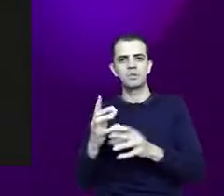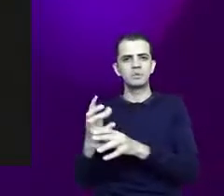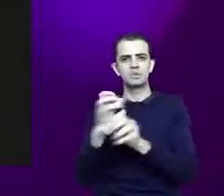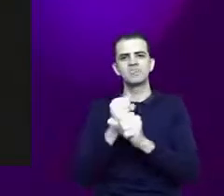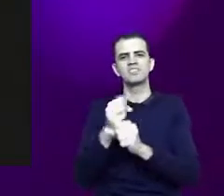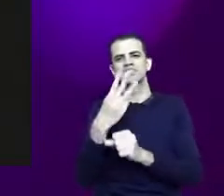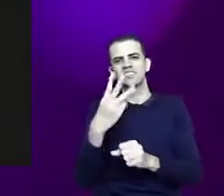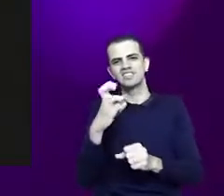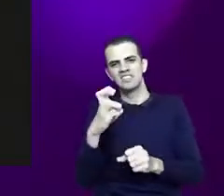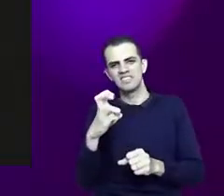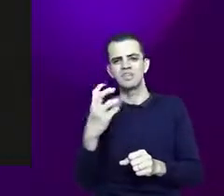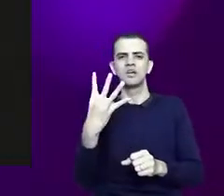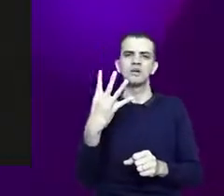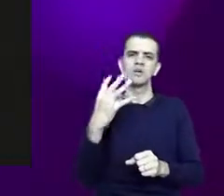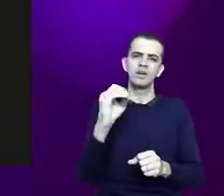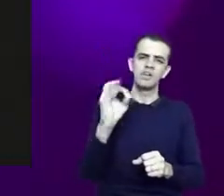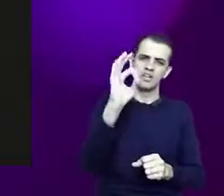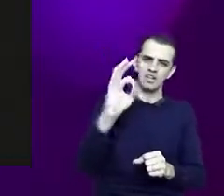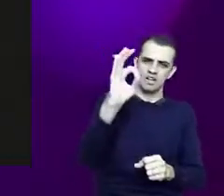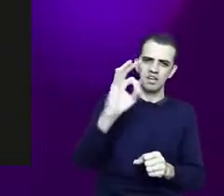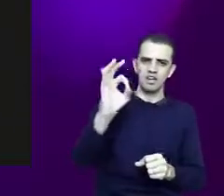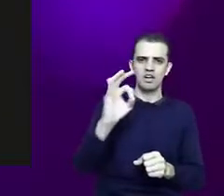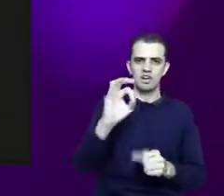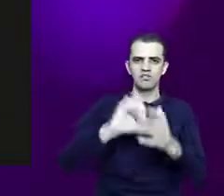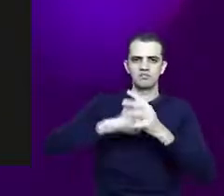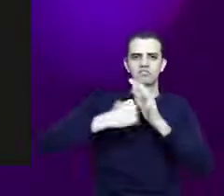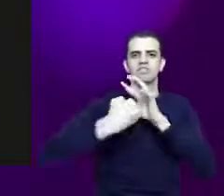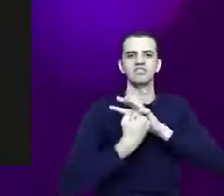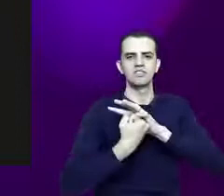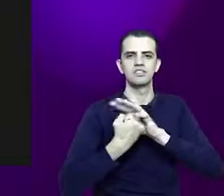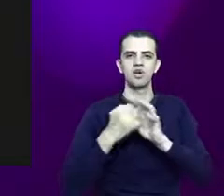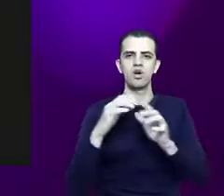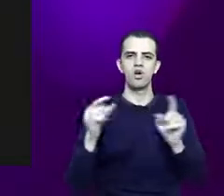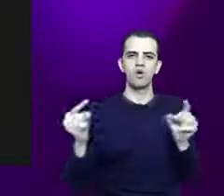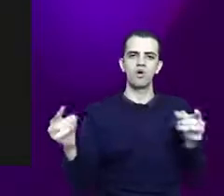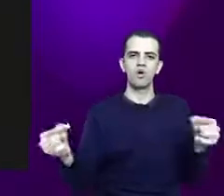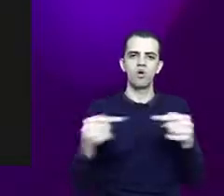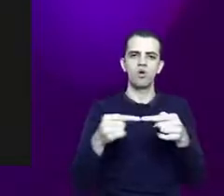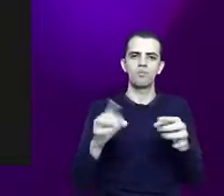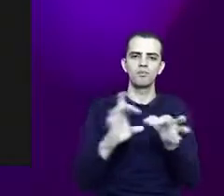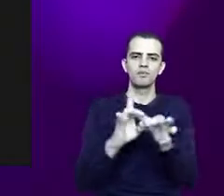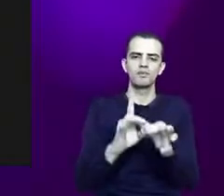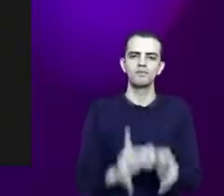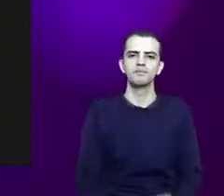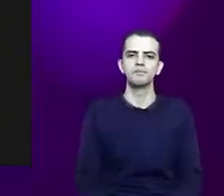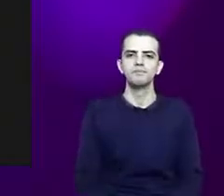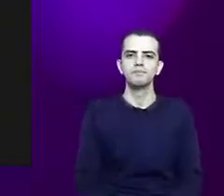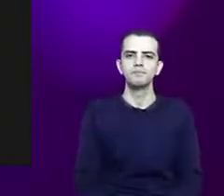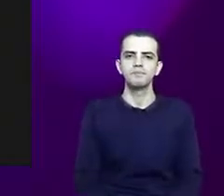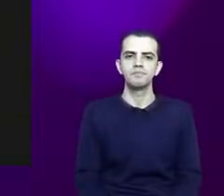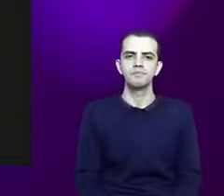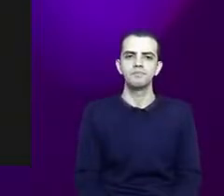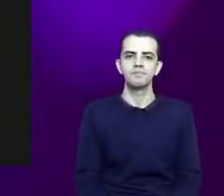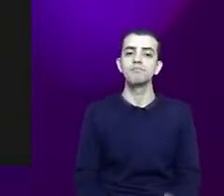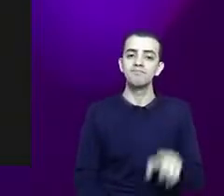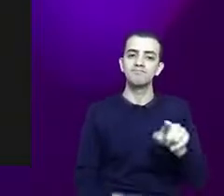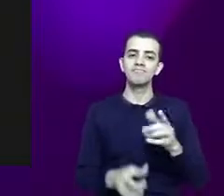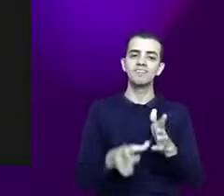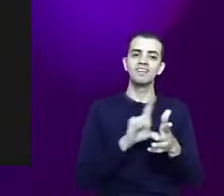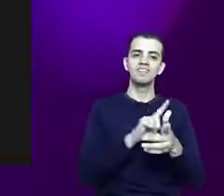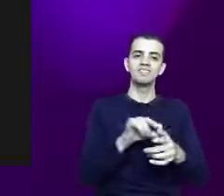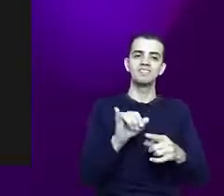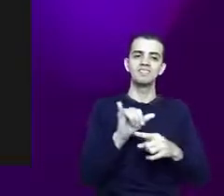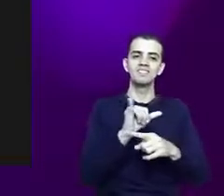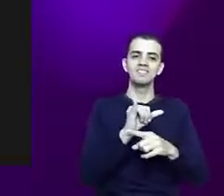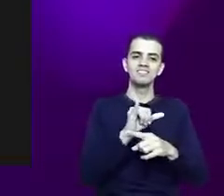40 graus de antiversão combinada. Perfeito. Isso aqui ficou mais o planejamento virtual, né?